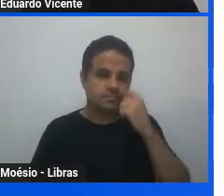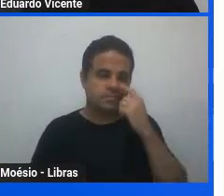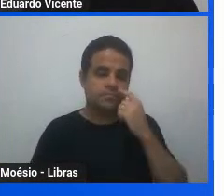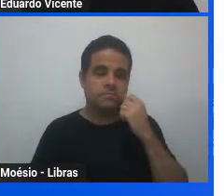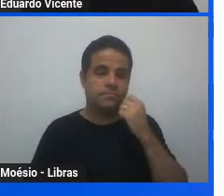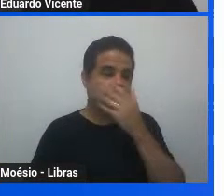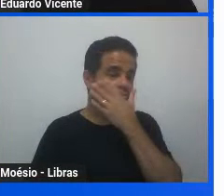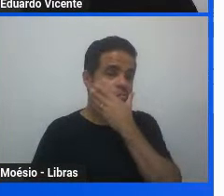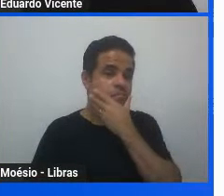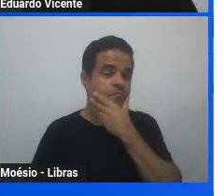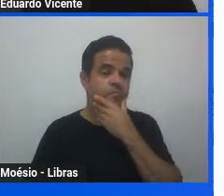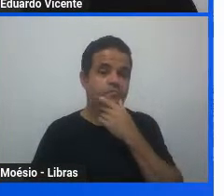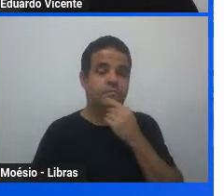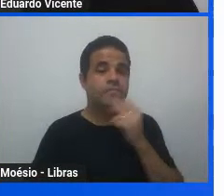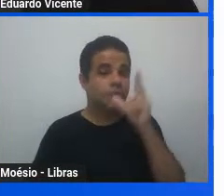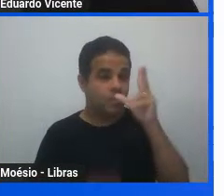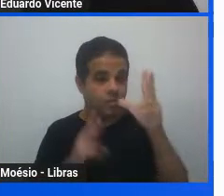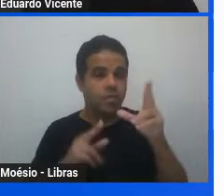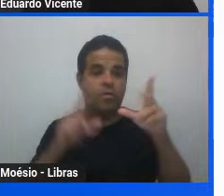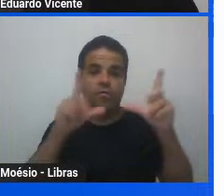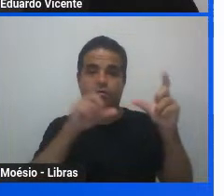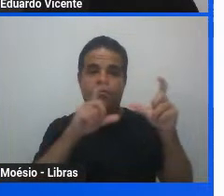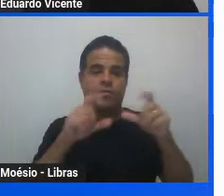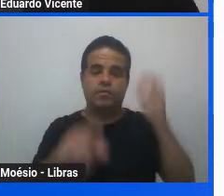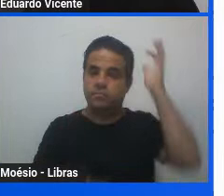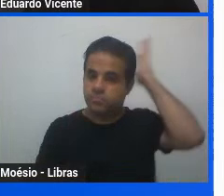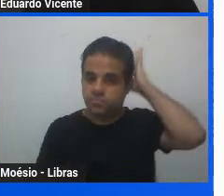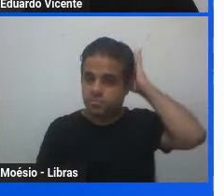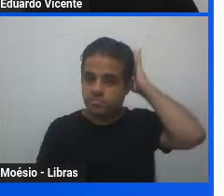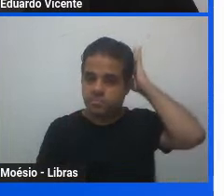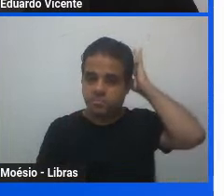Como está nesta imagem.